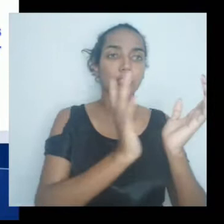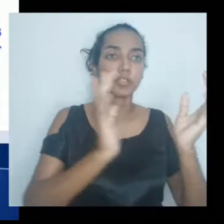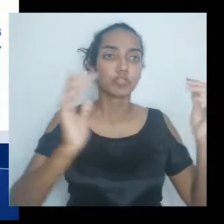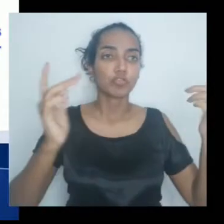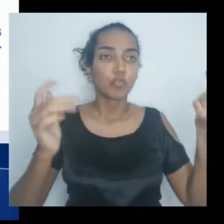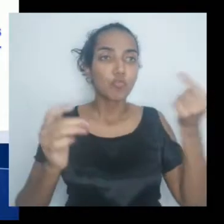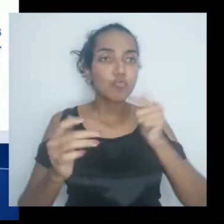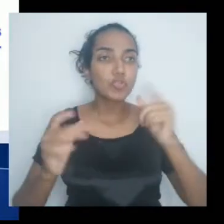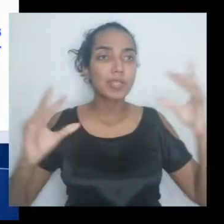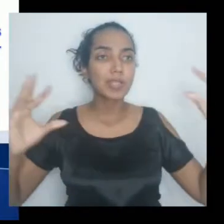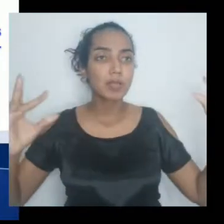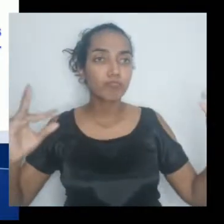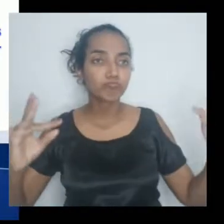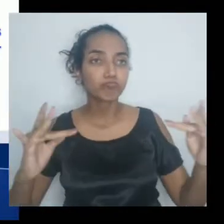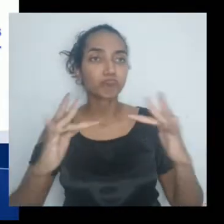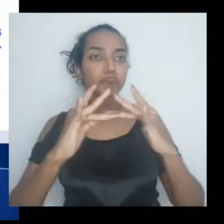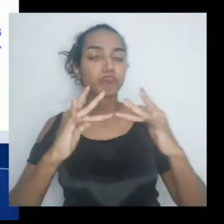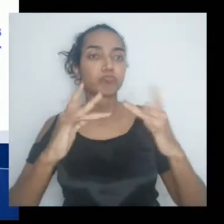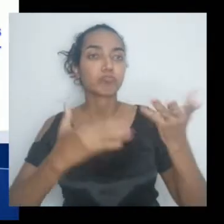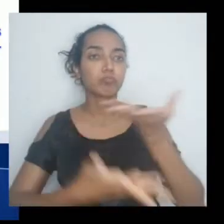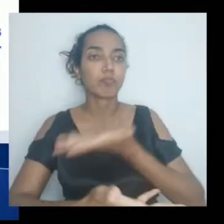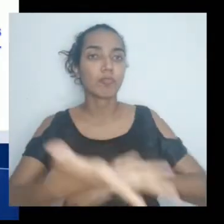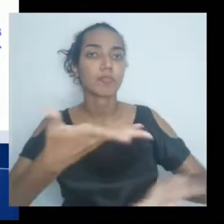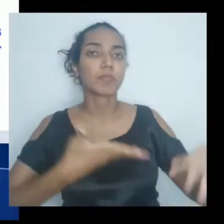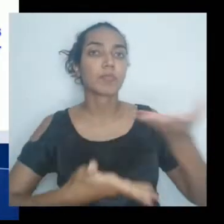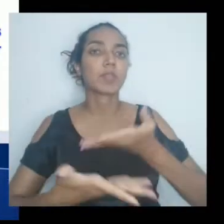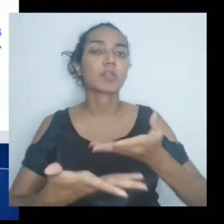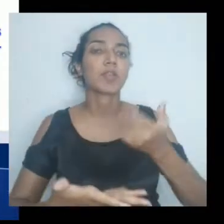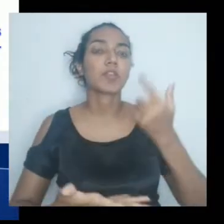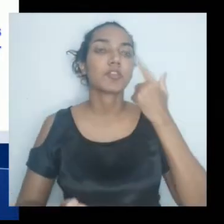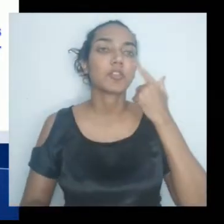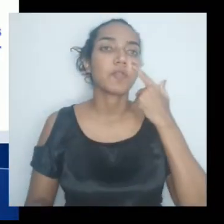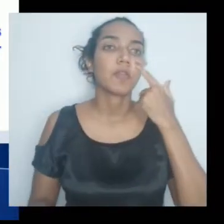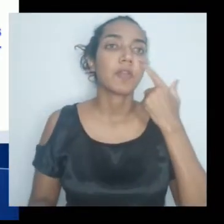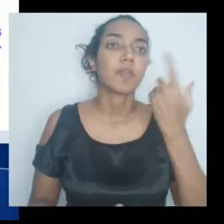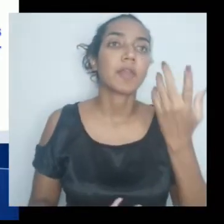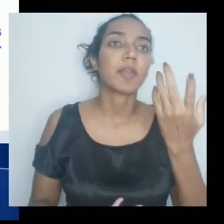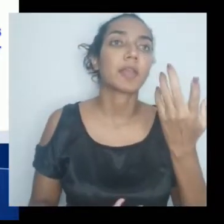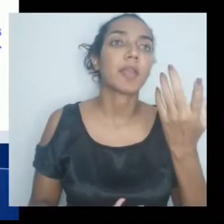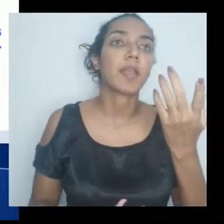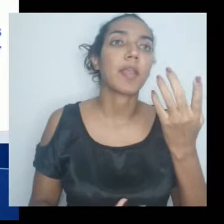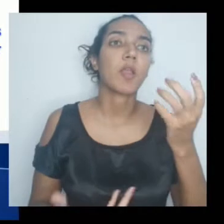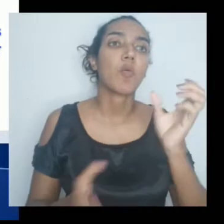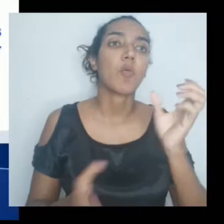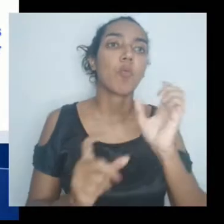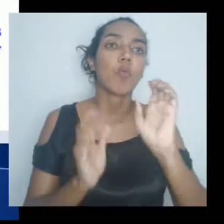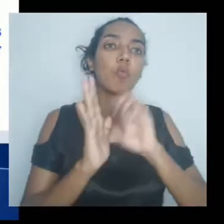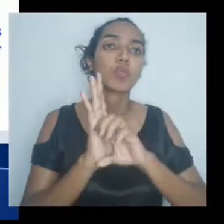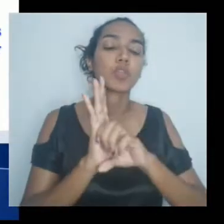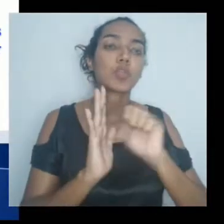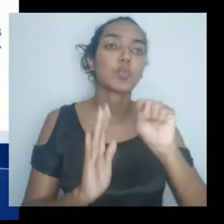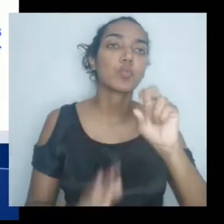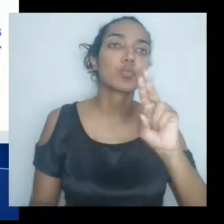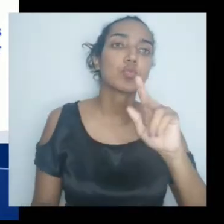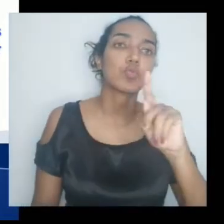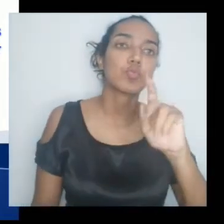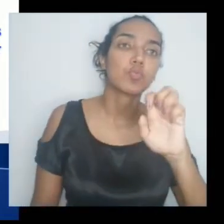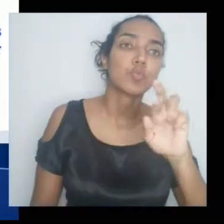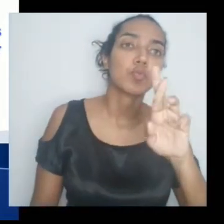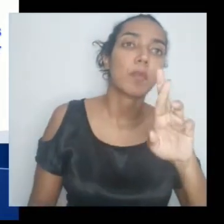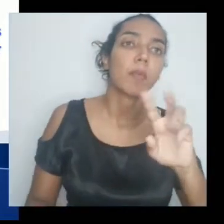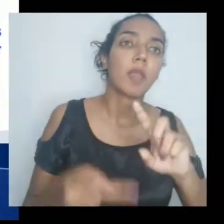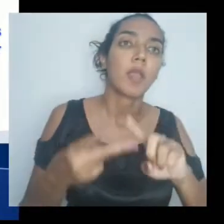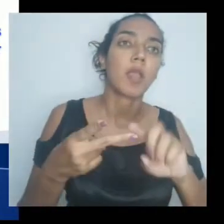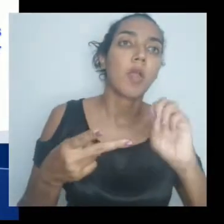palavra reservada super, a gente vai falar sobre o conceito de override ou sobrescrita, a gente vai falar um pouco também sobre ligações dinâmicas ou